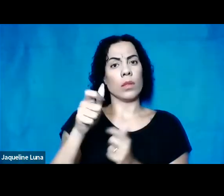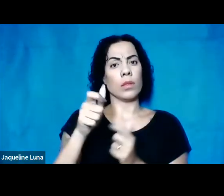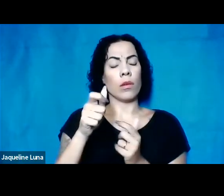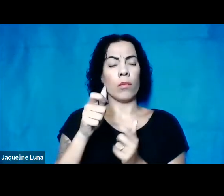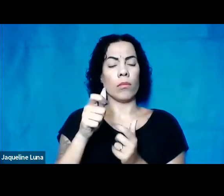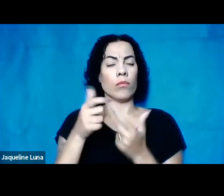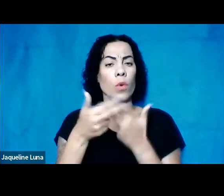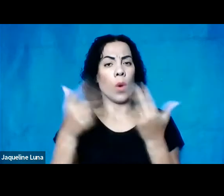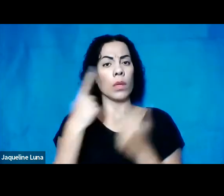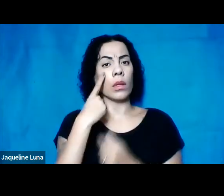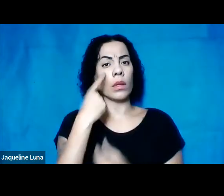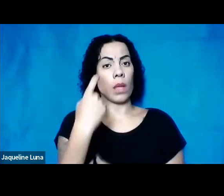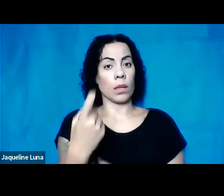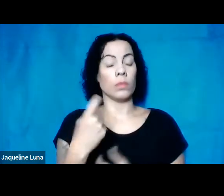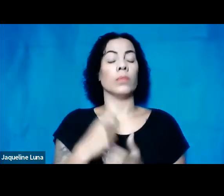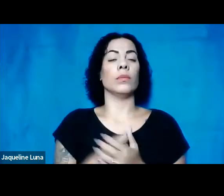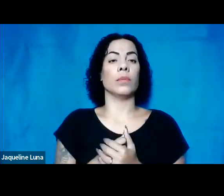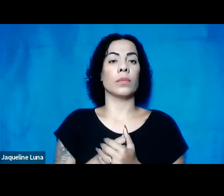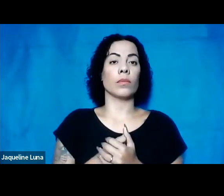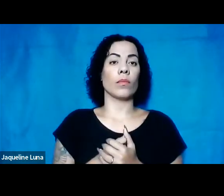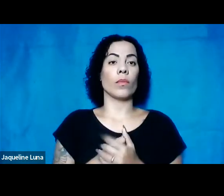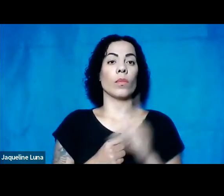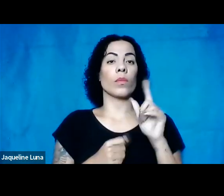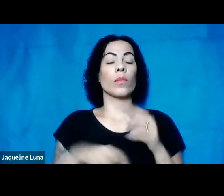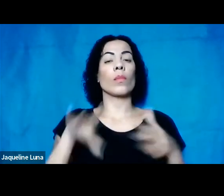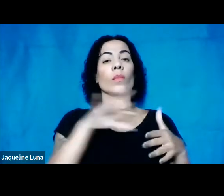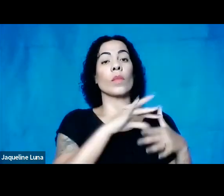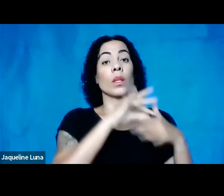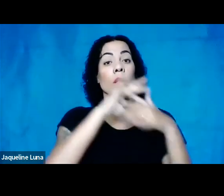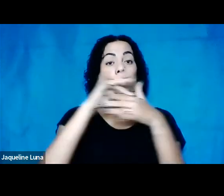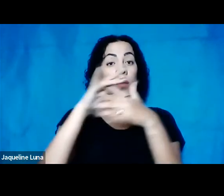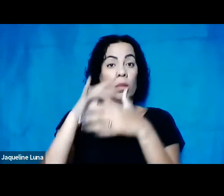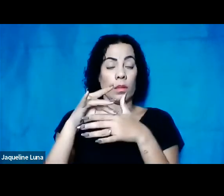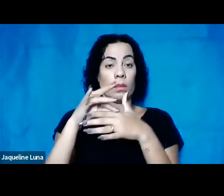interessantes. Assim, uma liderança